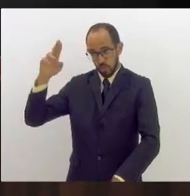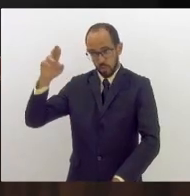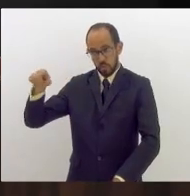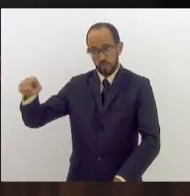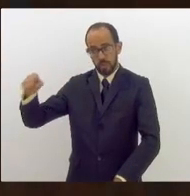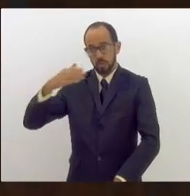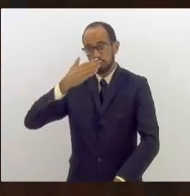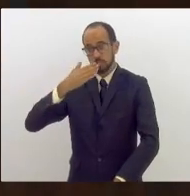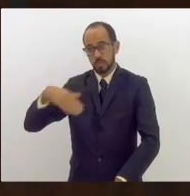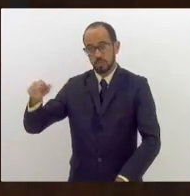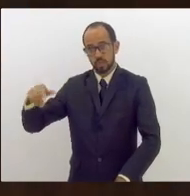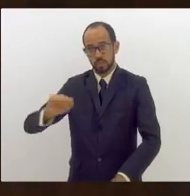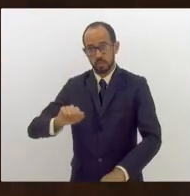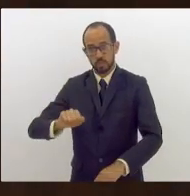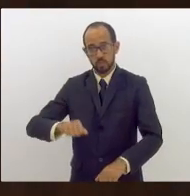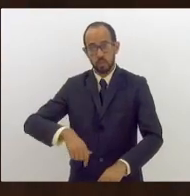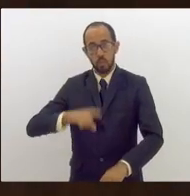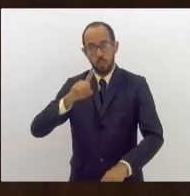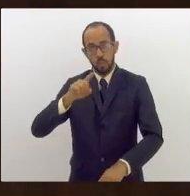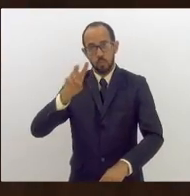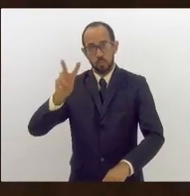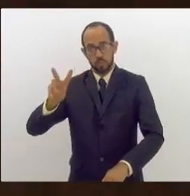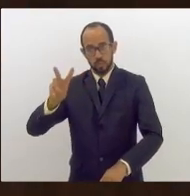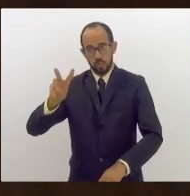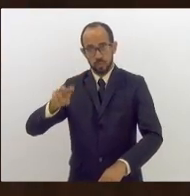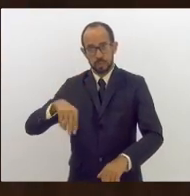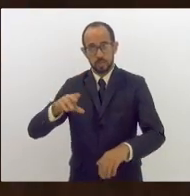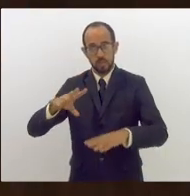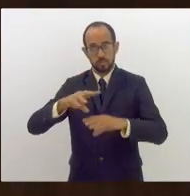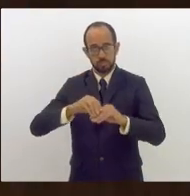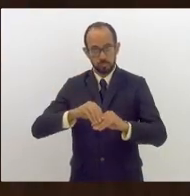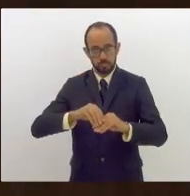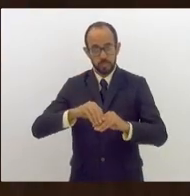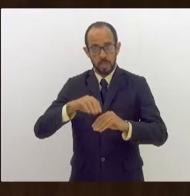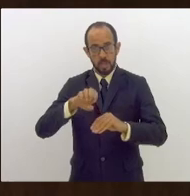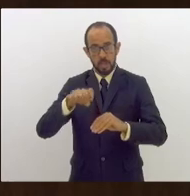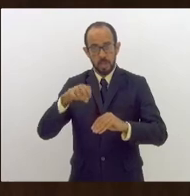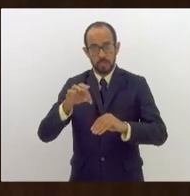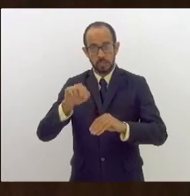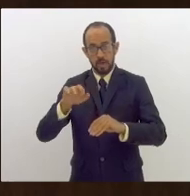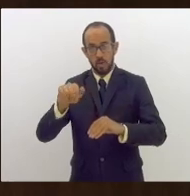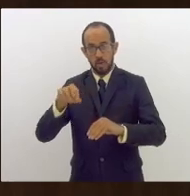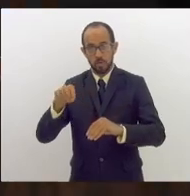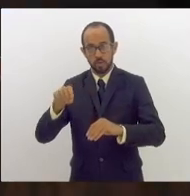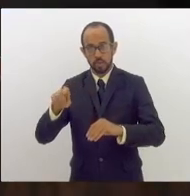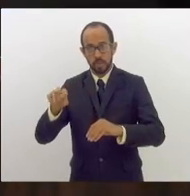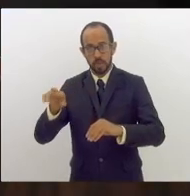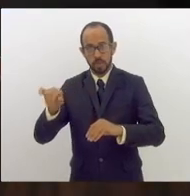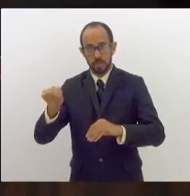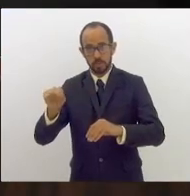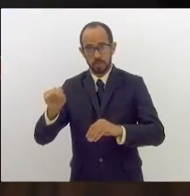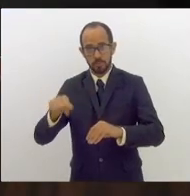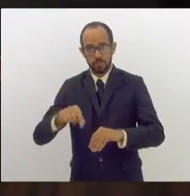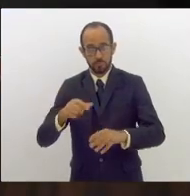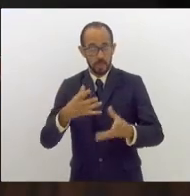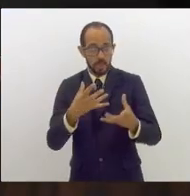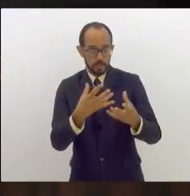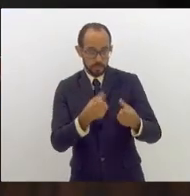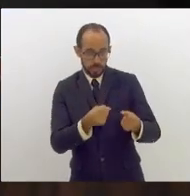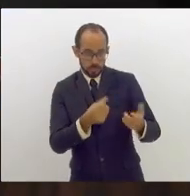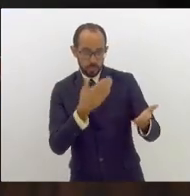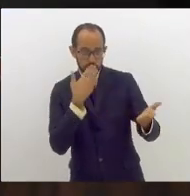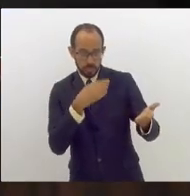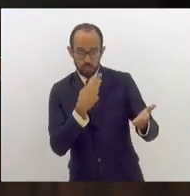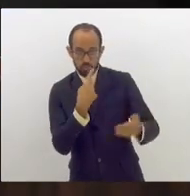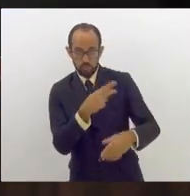extraordinárias um e dois uma vez que não foi cumprido o Regimento o pedido de vossa excelência porque de